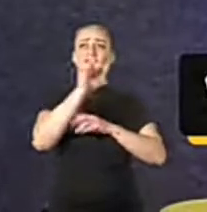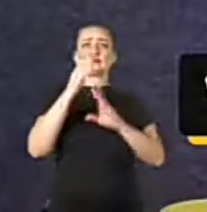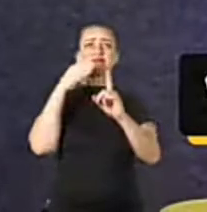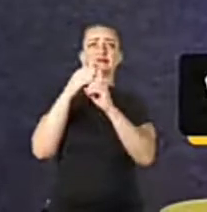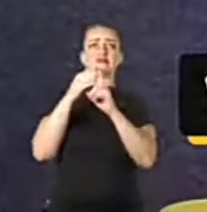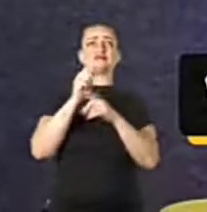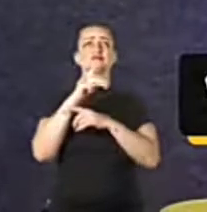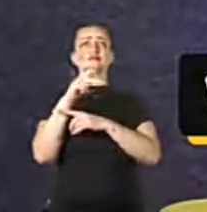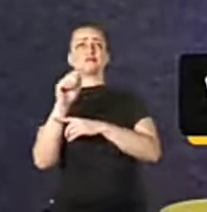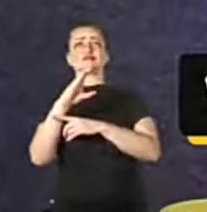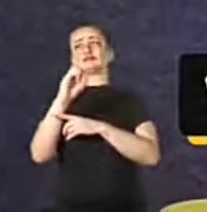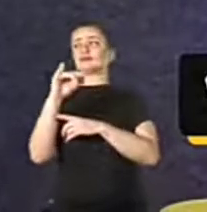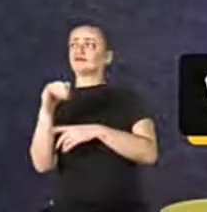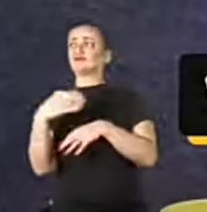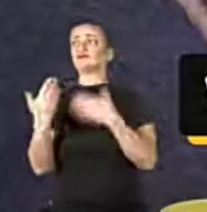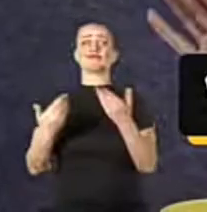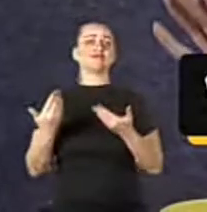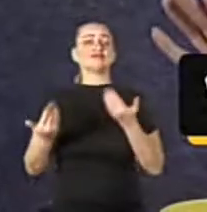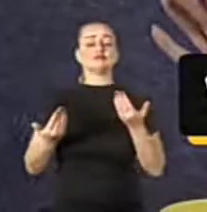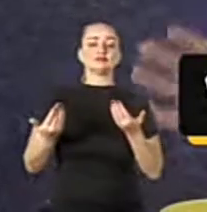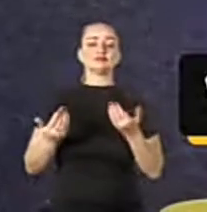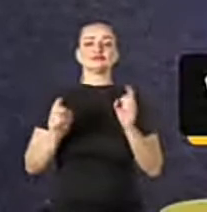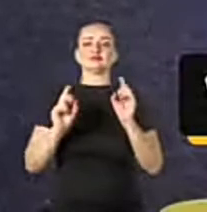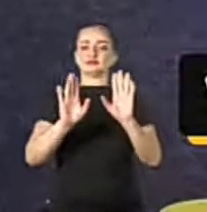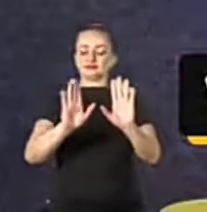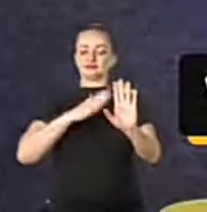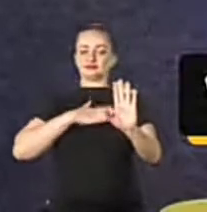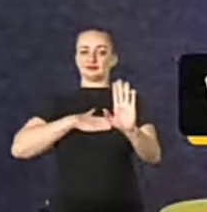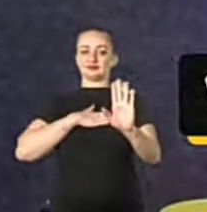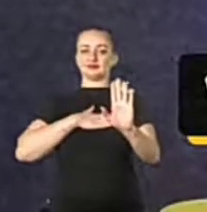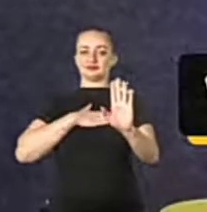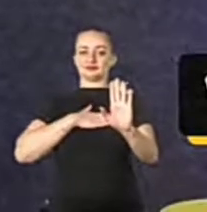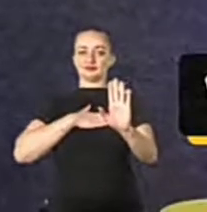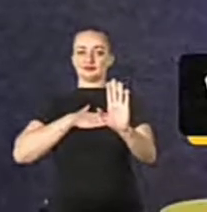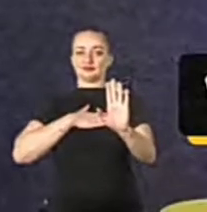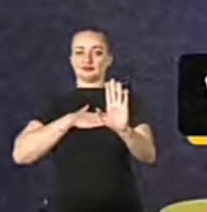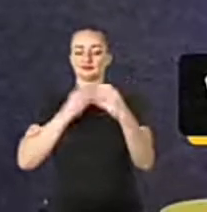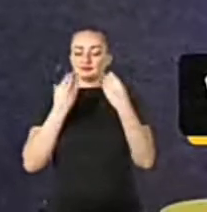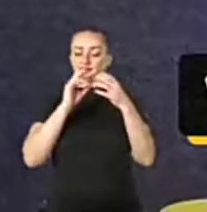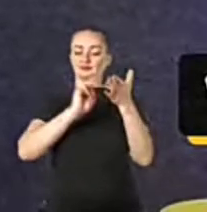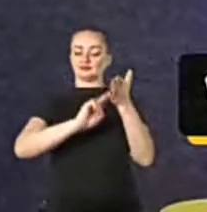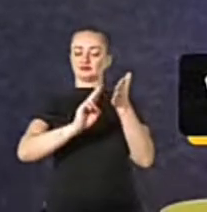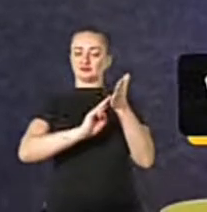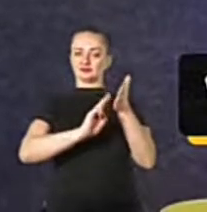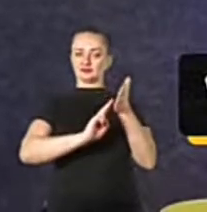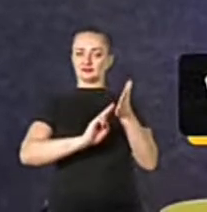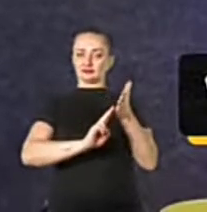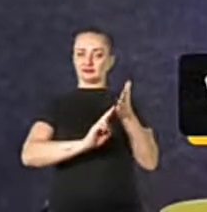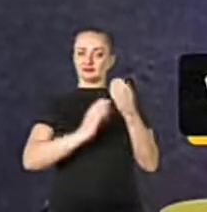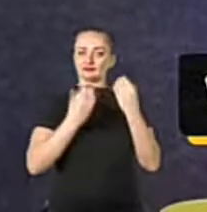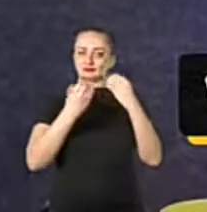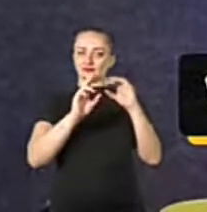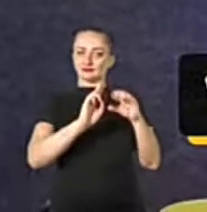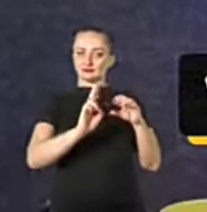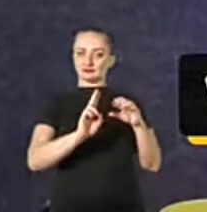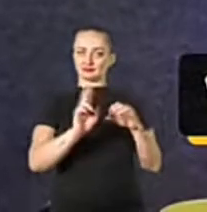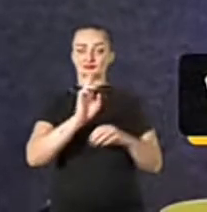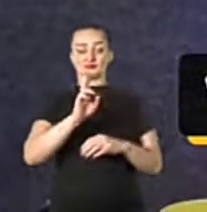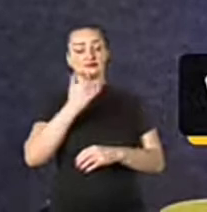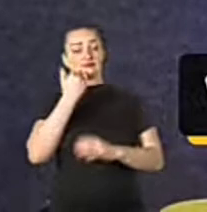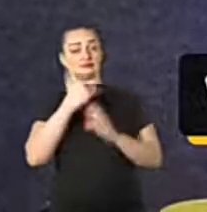prefixada CDI e eu não sei o que é que aquela calma só deixa o seu nome na lista de espera usa o seu melhor e-mail